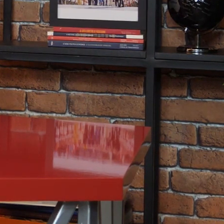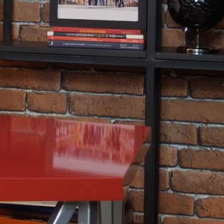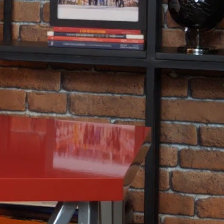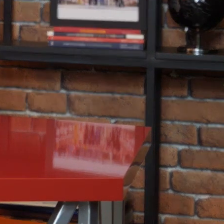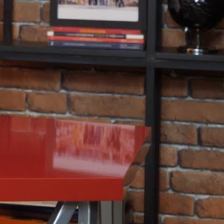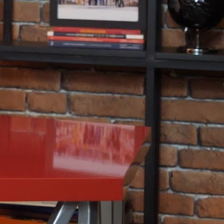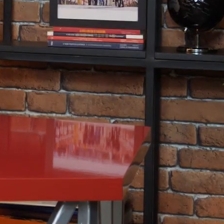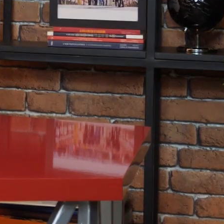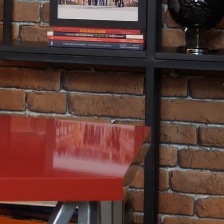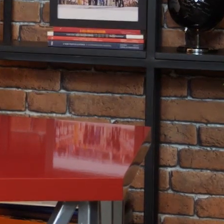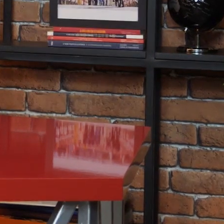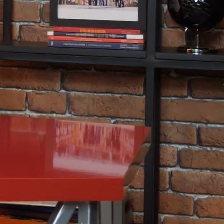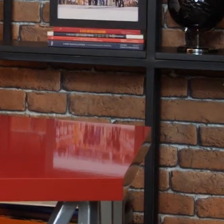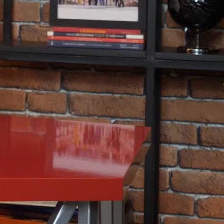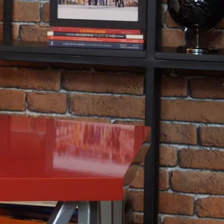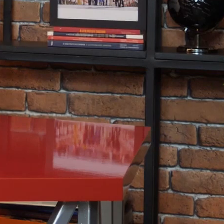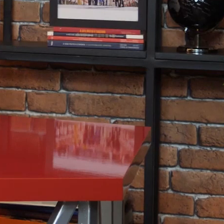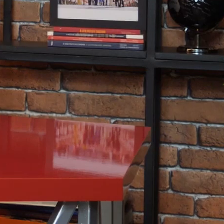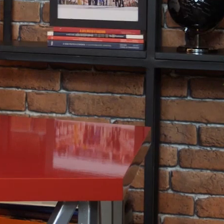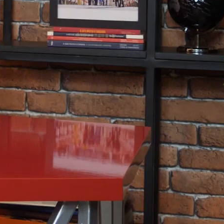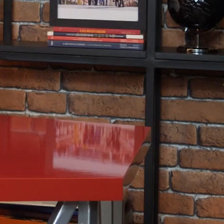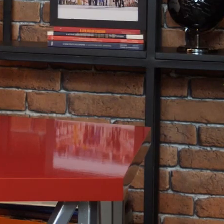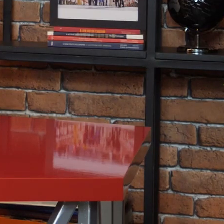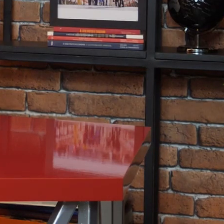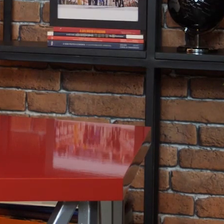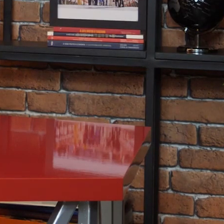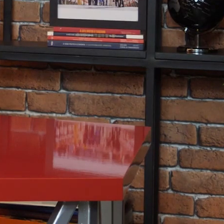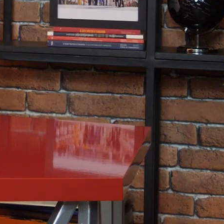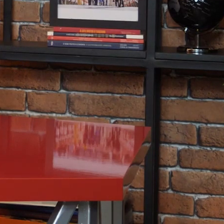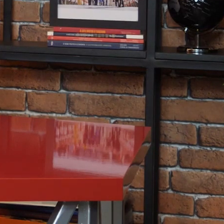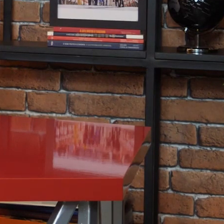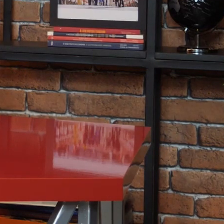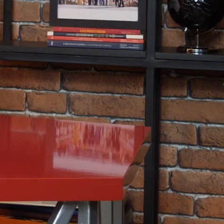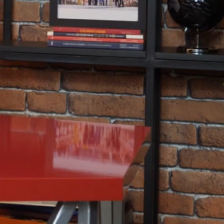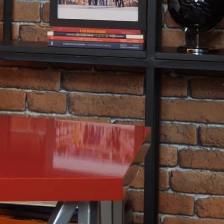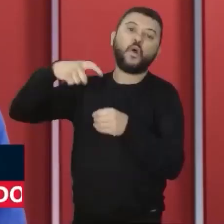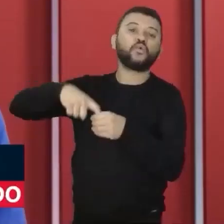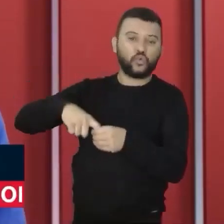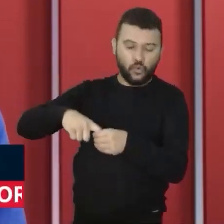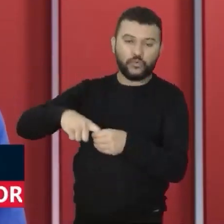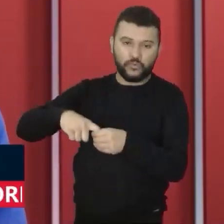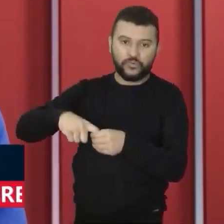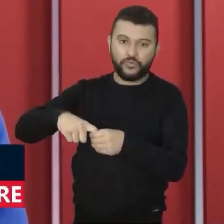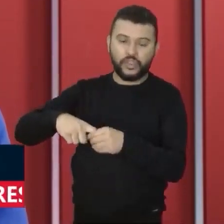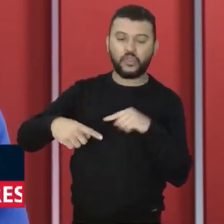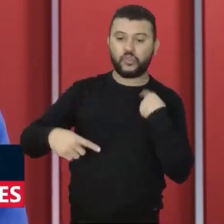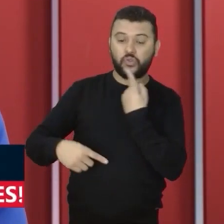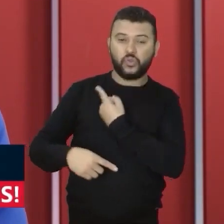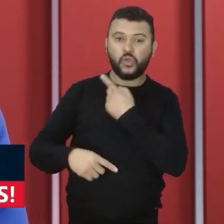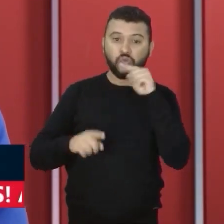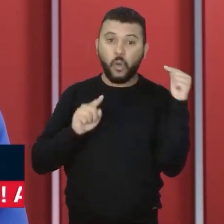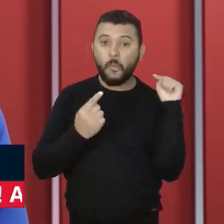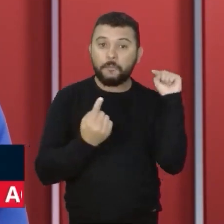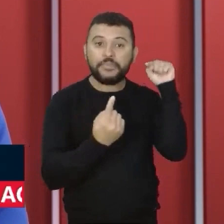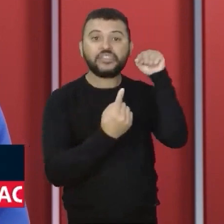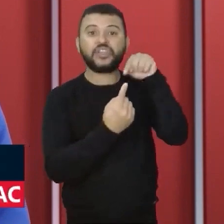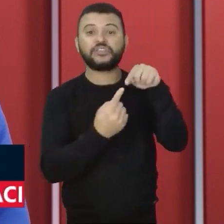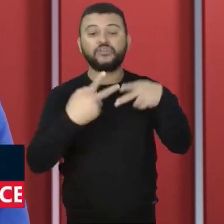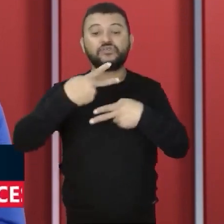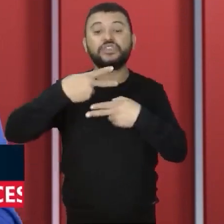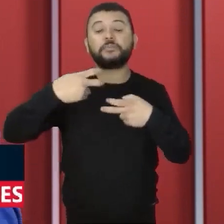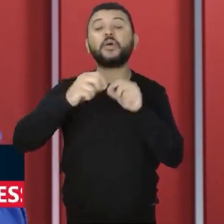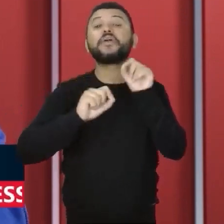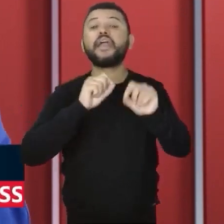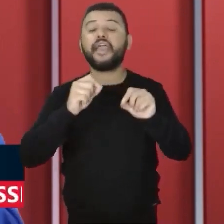governo Lula e o papel da entidade no impulsionamento do empreendedorismo brasileiro. A nossa tarefa no